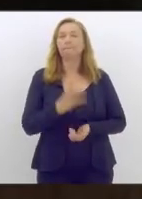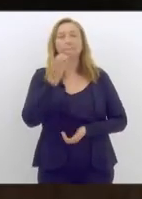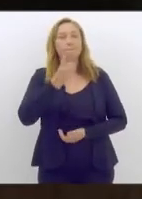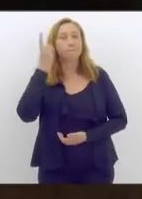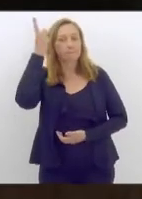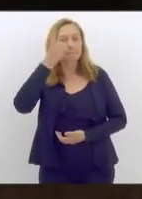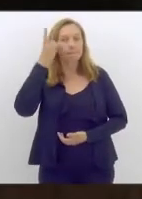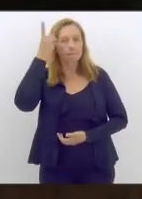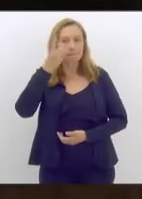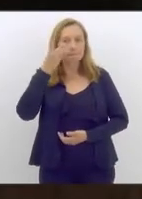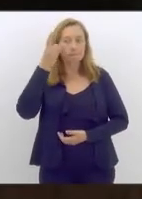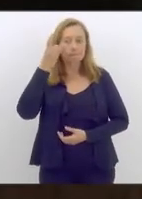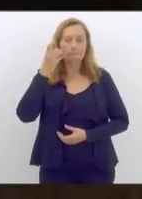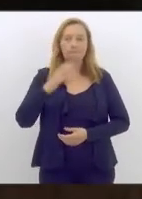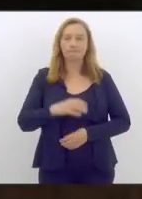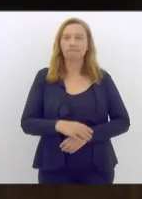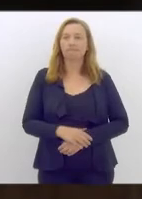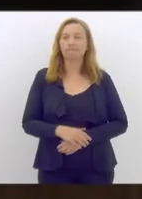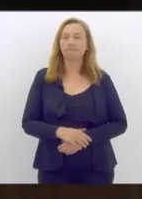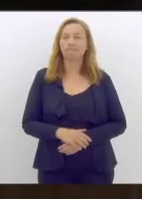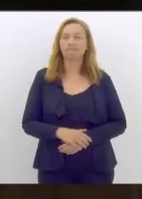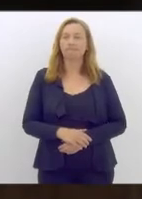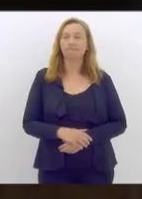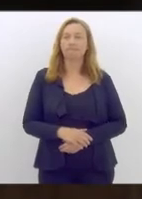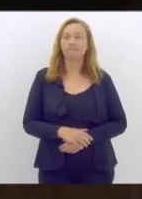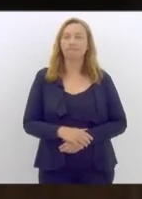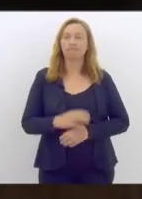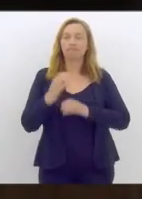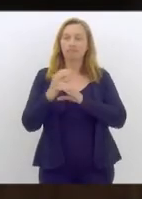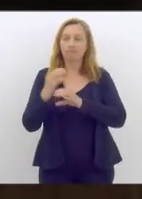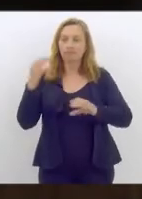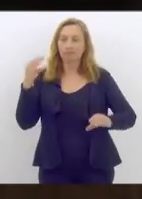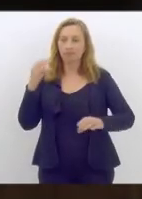Engenheiro Samuel Malafaia